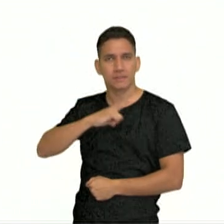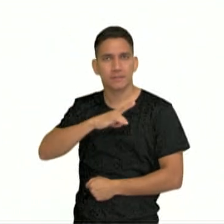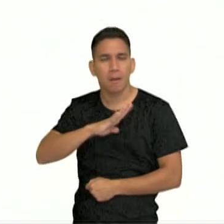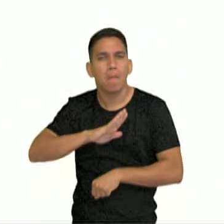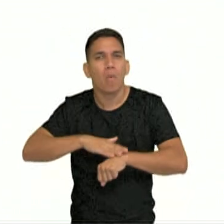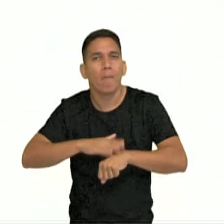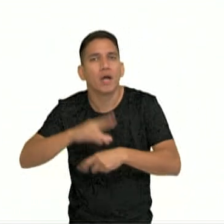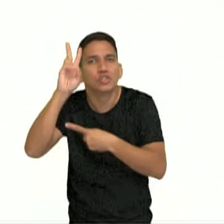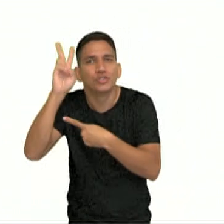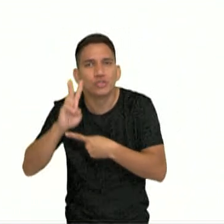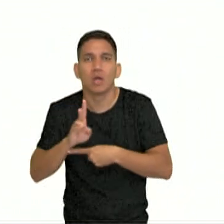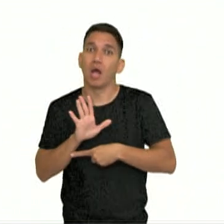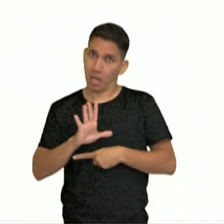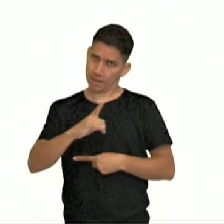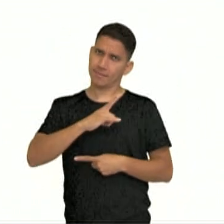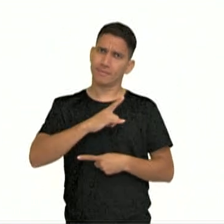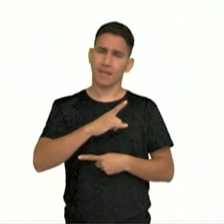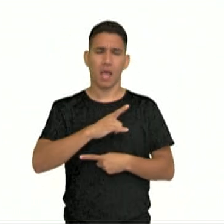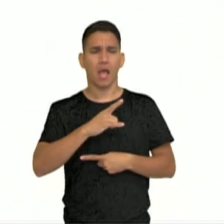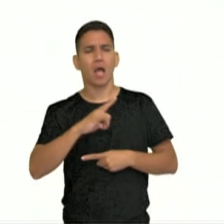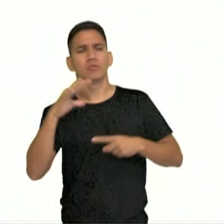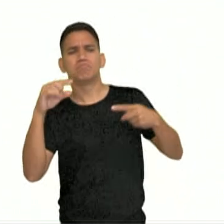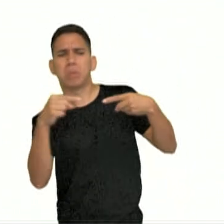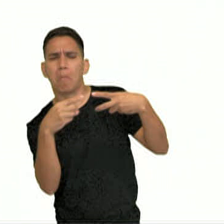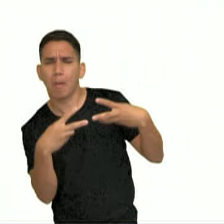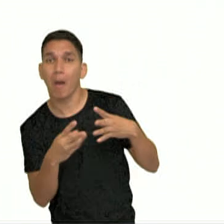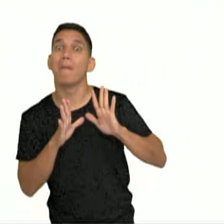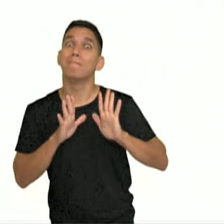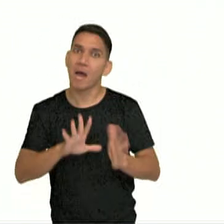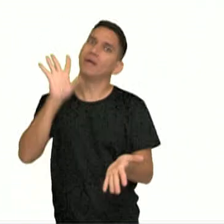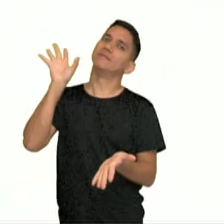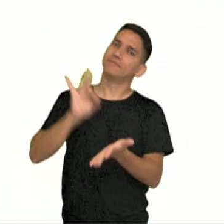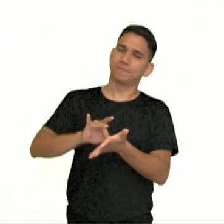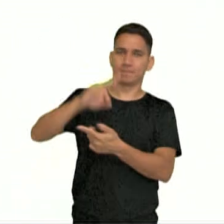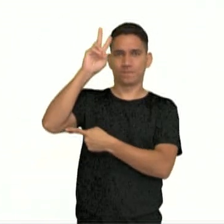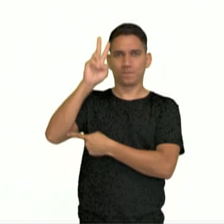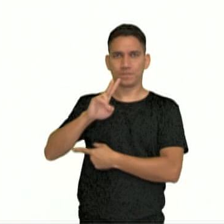poética, mas com base em acontecimentos verídicos.